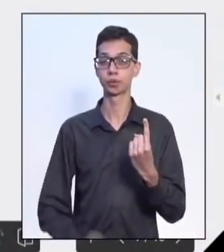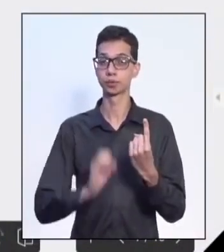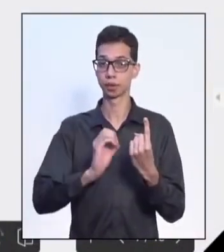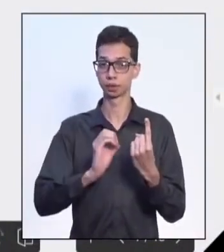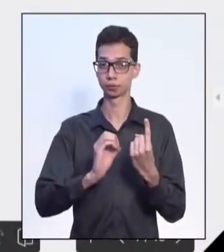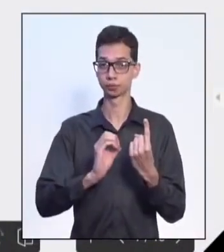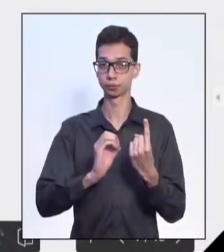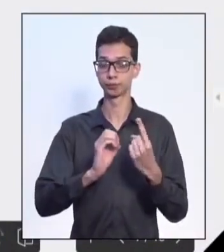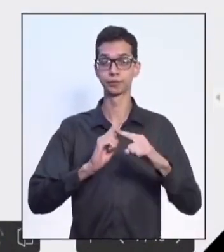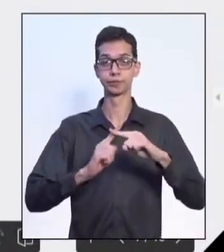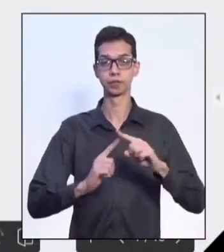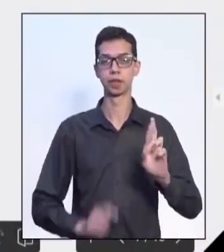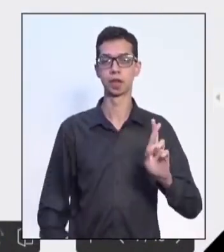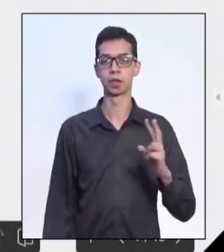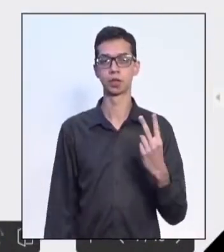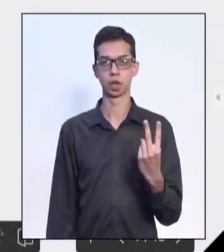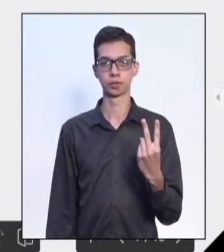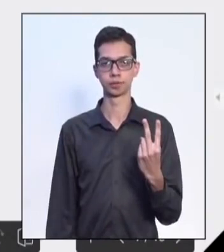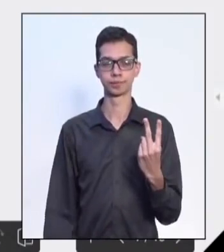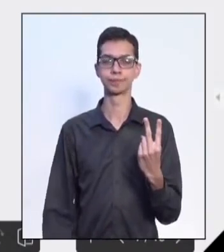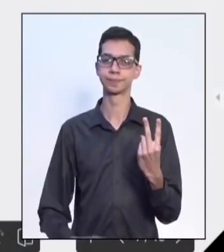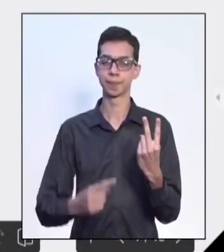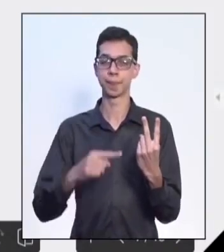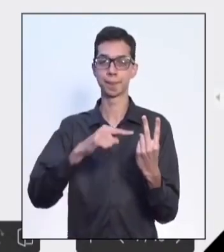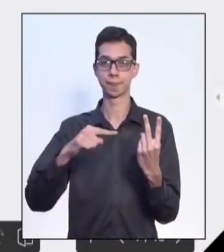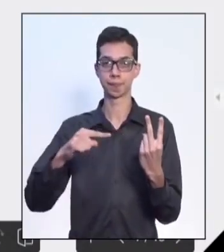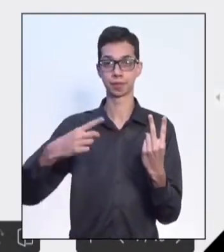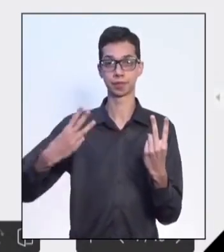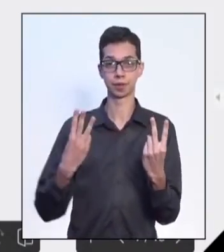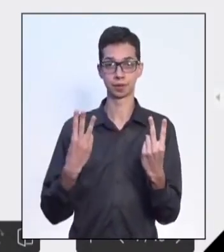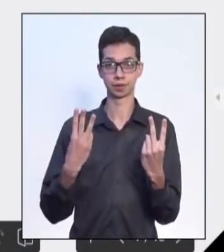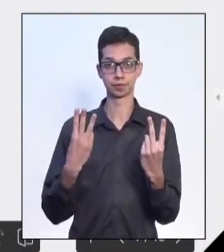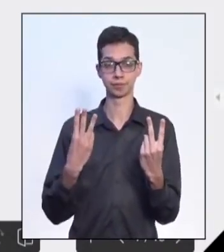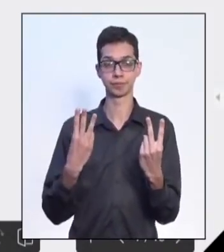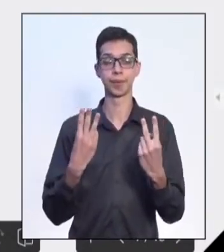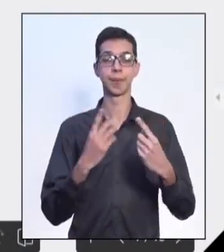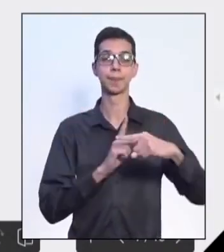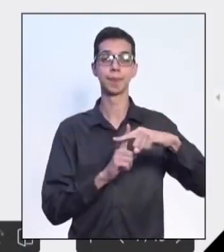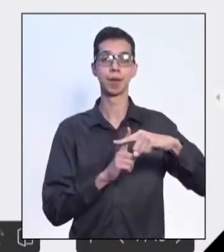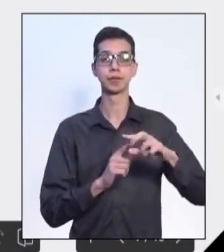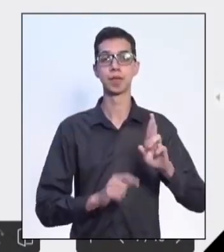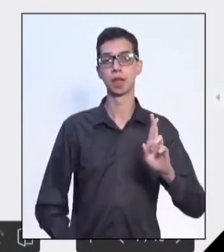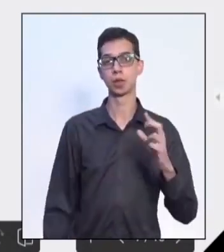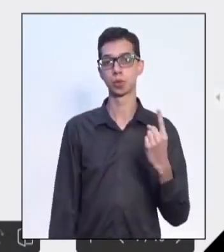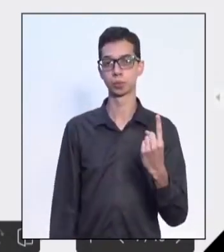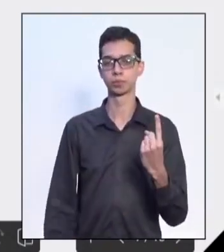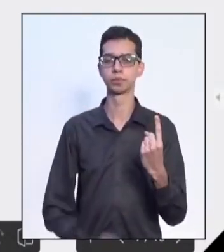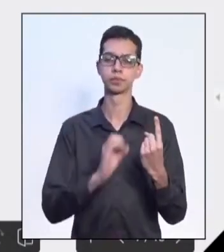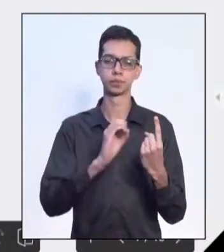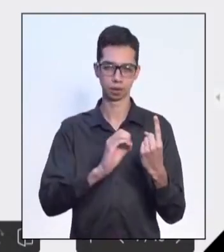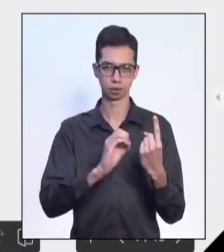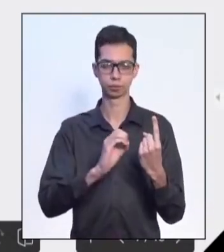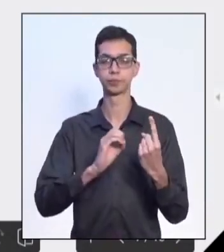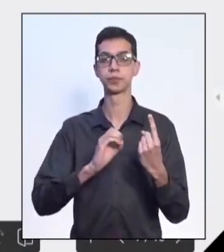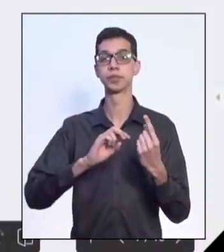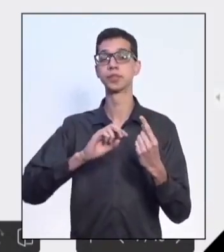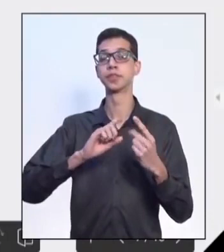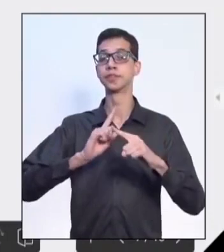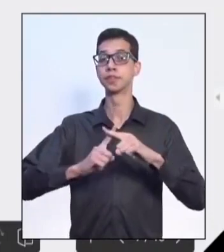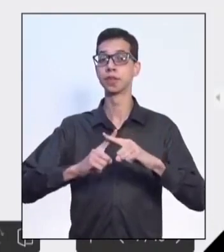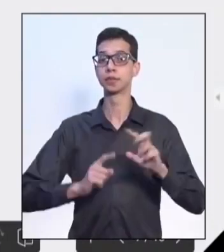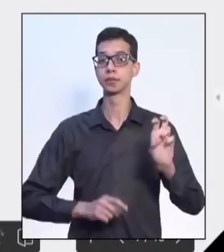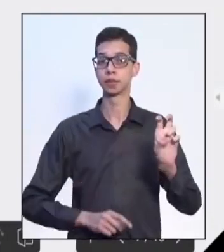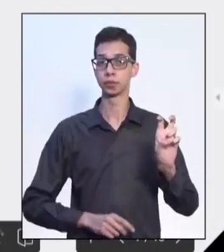0, vezes R2, que é menos 3. Mais R1, que é 0, vezes 5, que